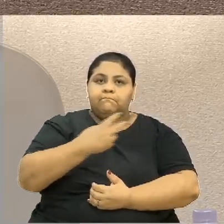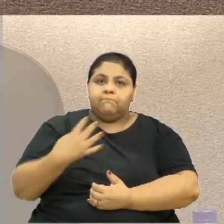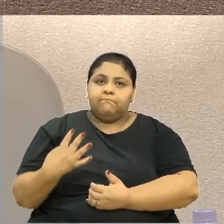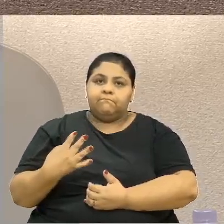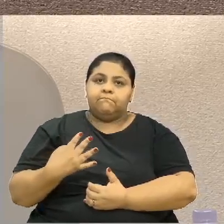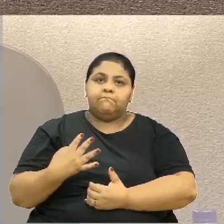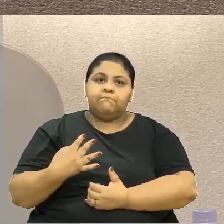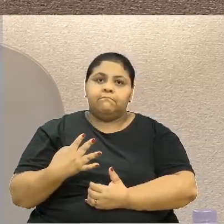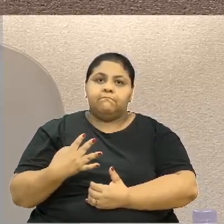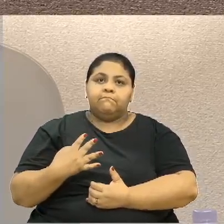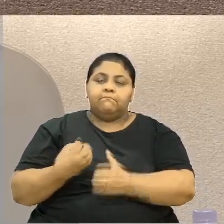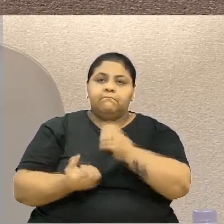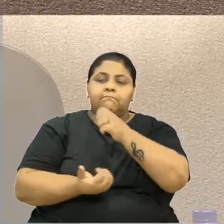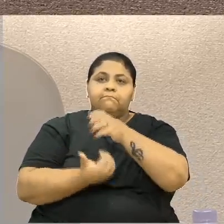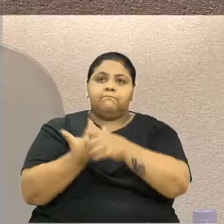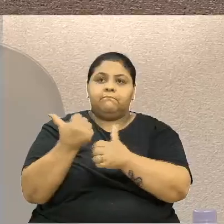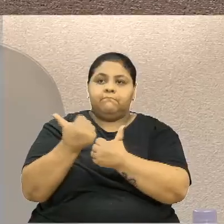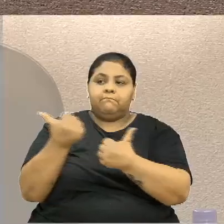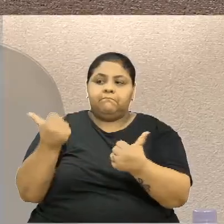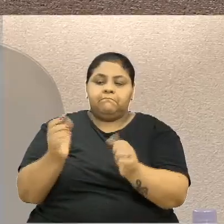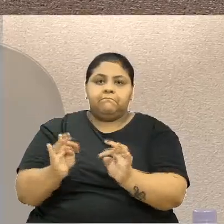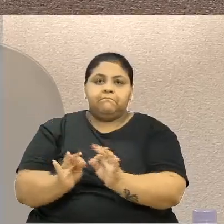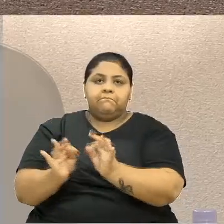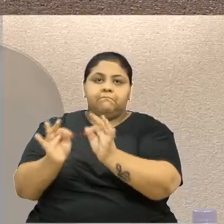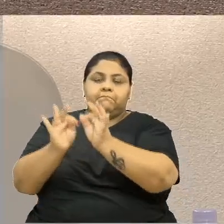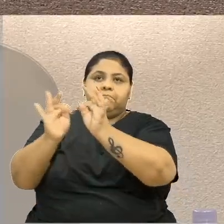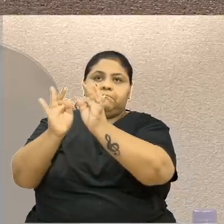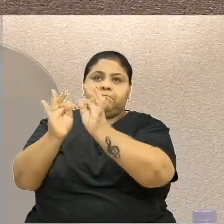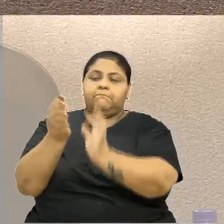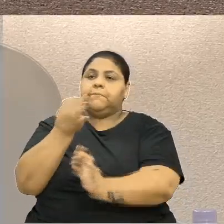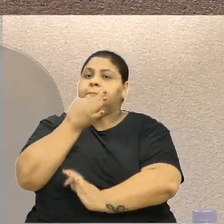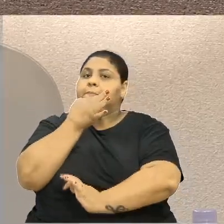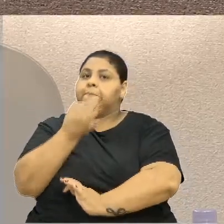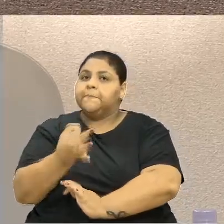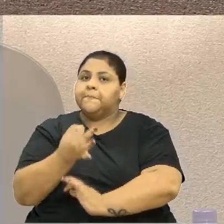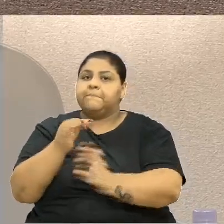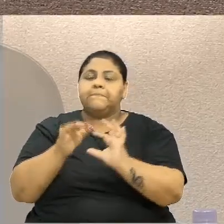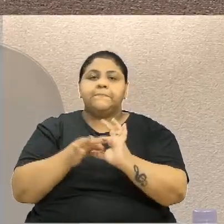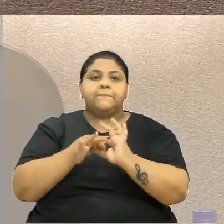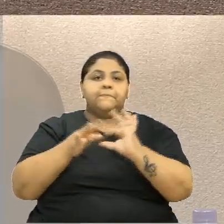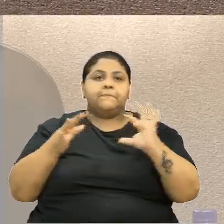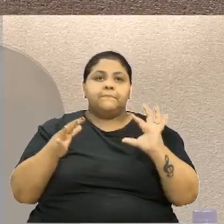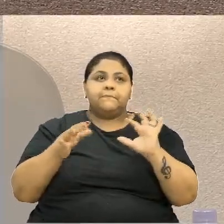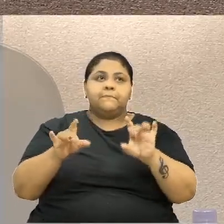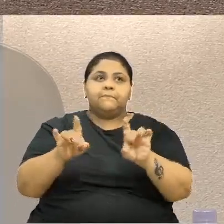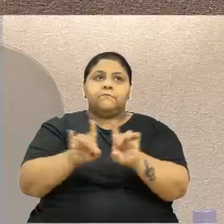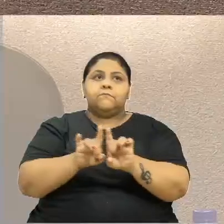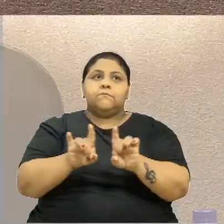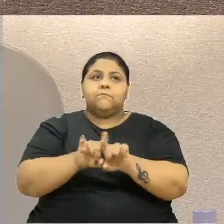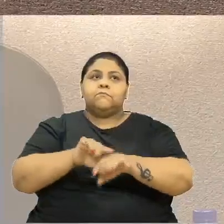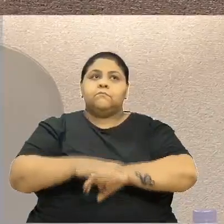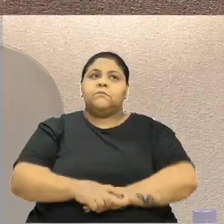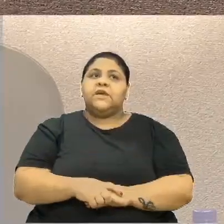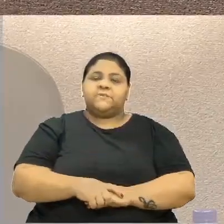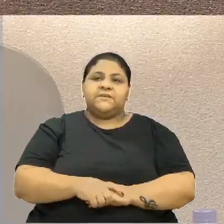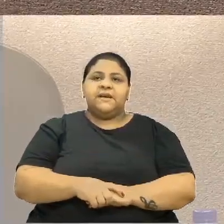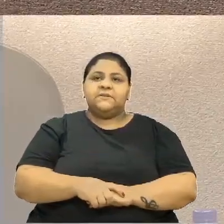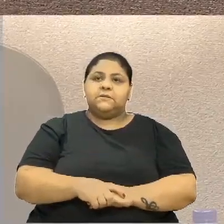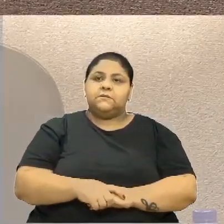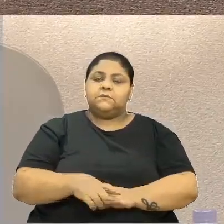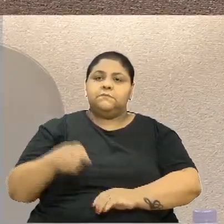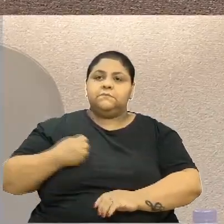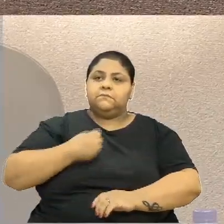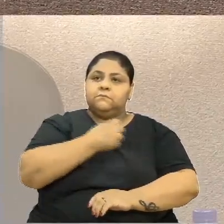64/2024, emitido por sua assessoria técnica, opina de forma favorável ao projeto de lei número